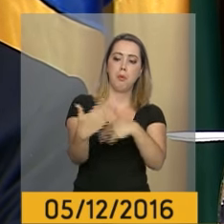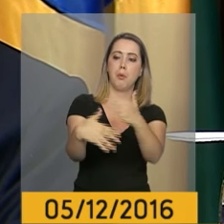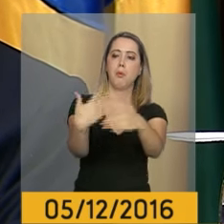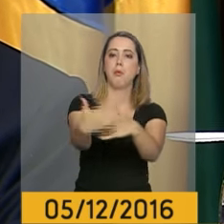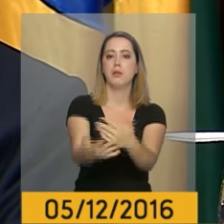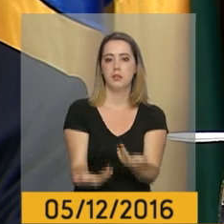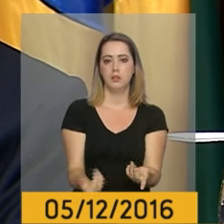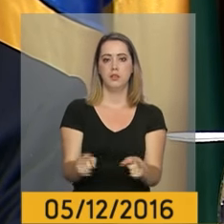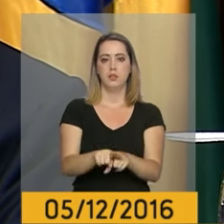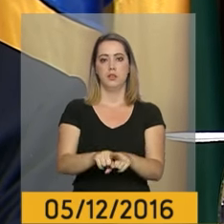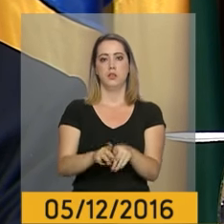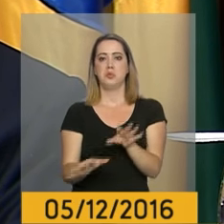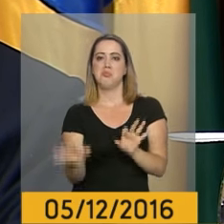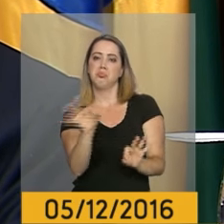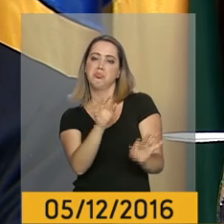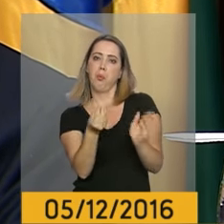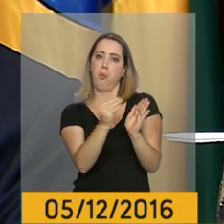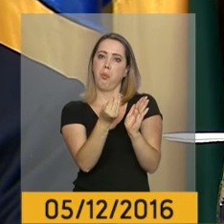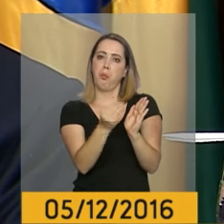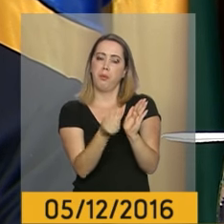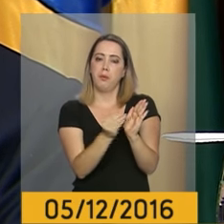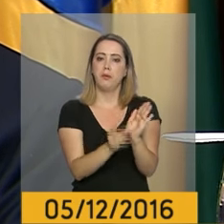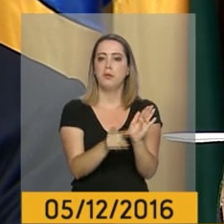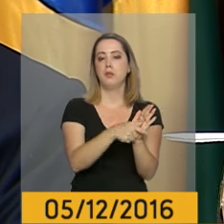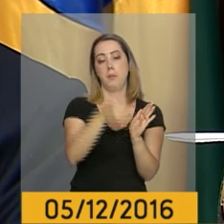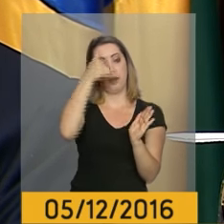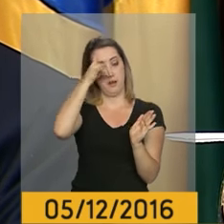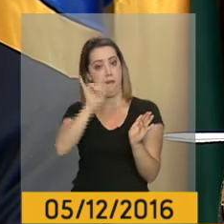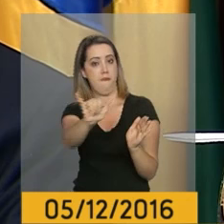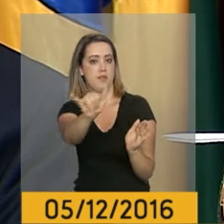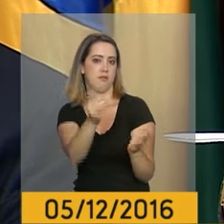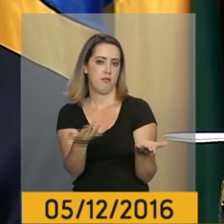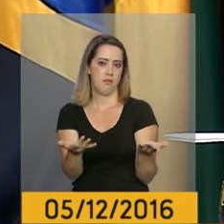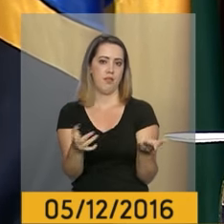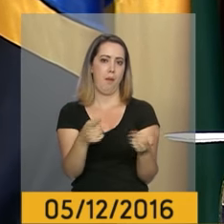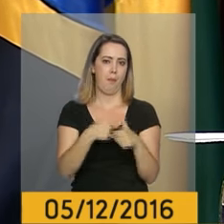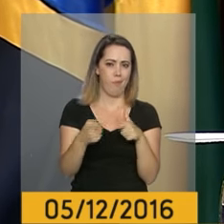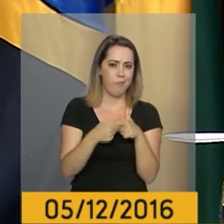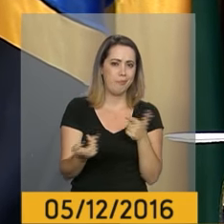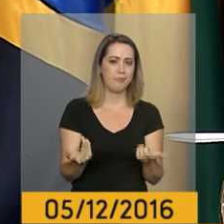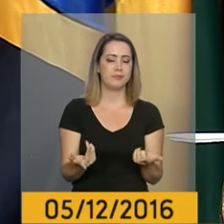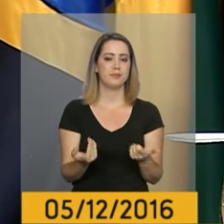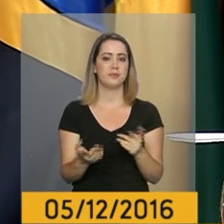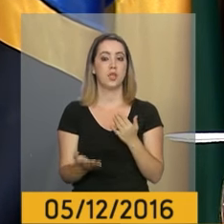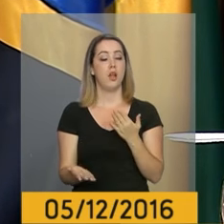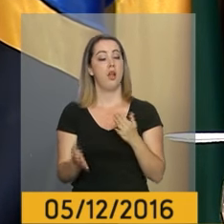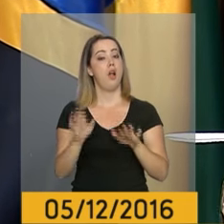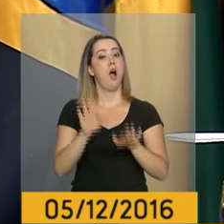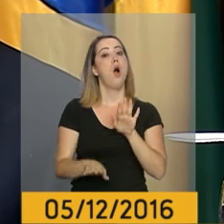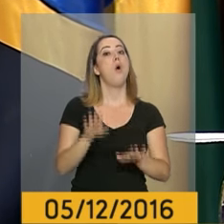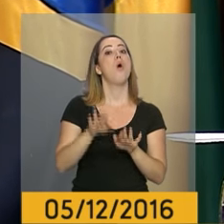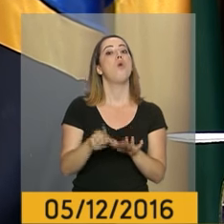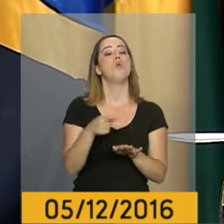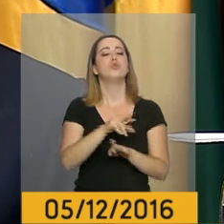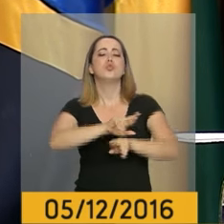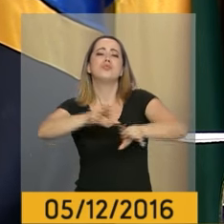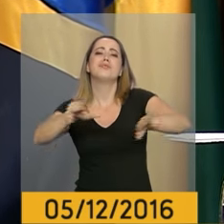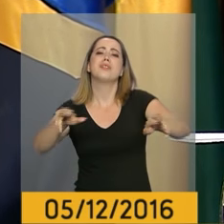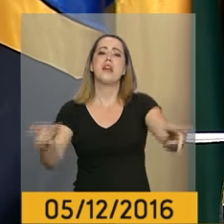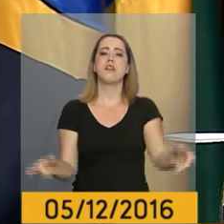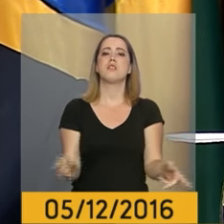adaptações para evitar que o pior acontecesse. Alguns países, meus senhores, e isto é noticiado